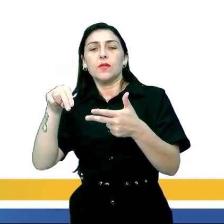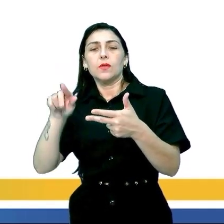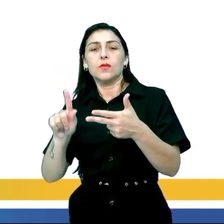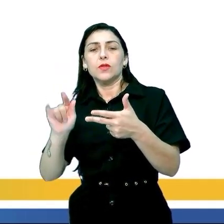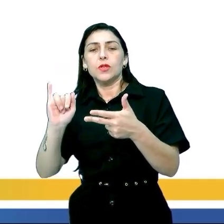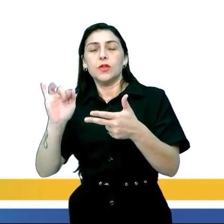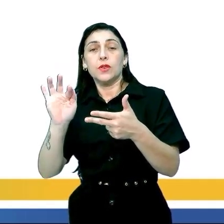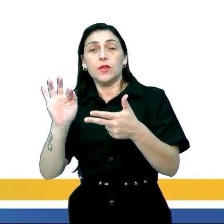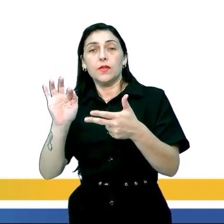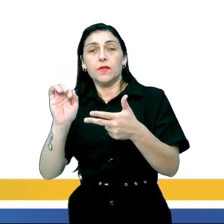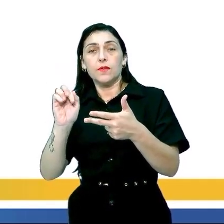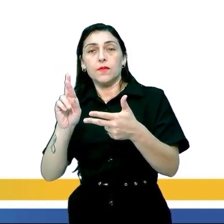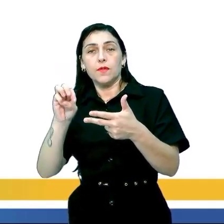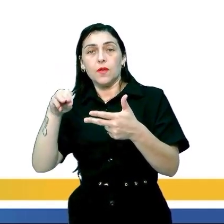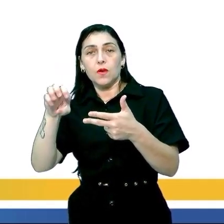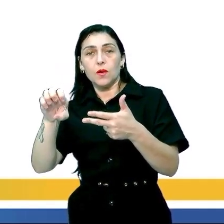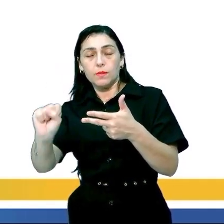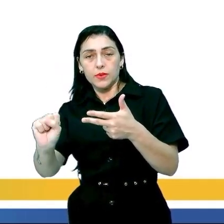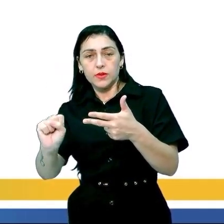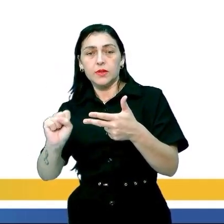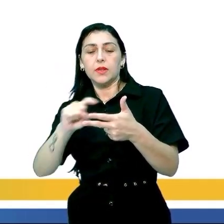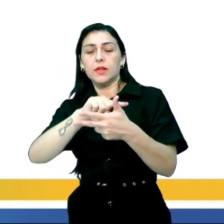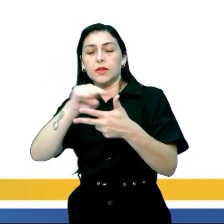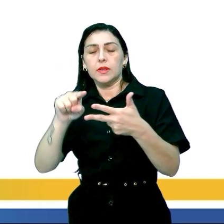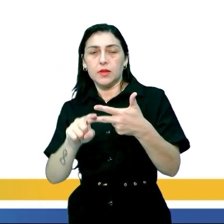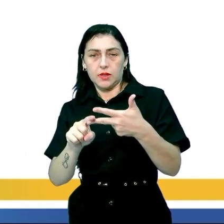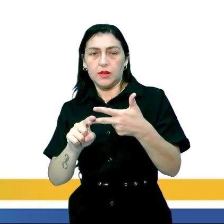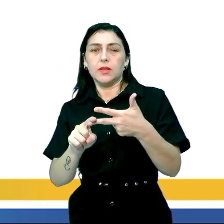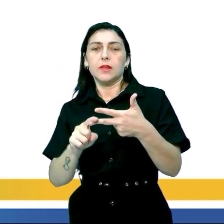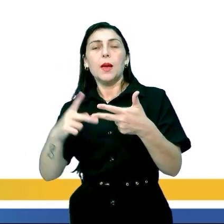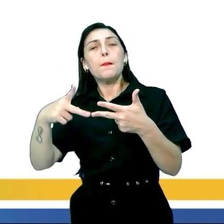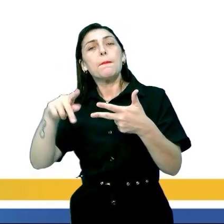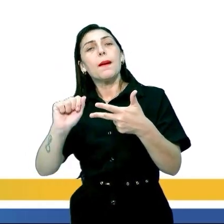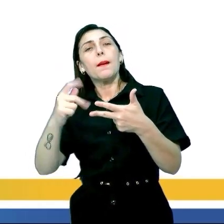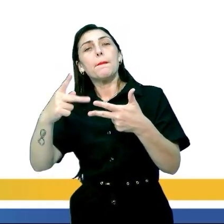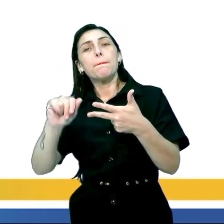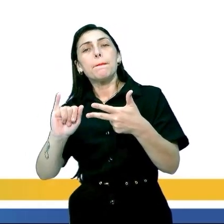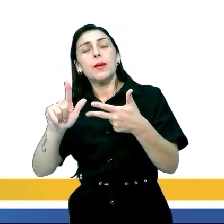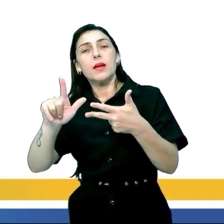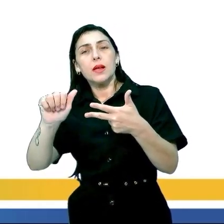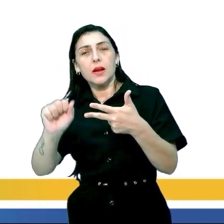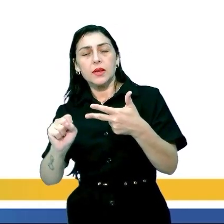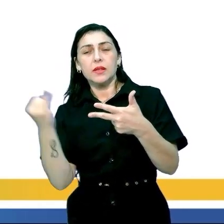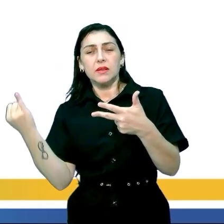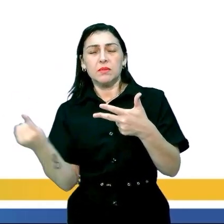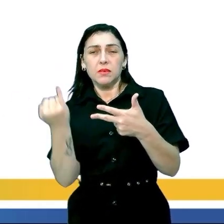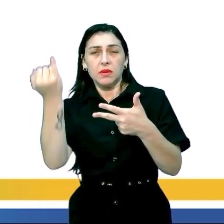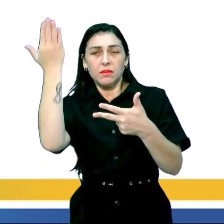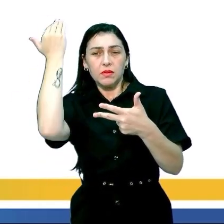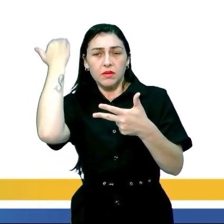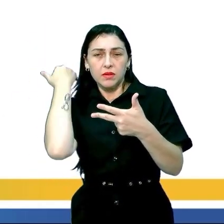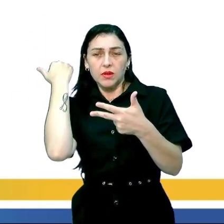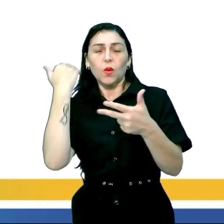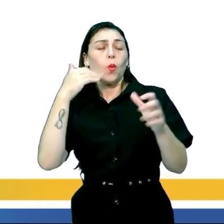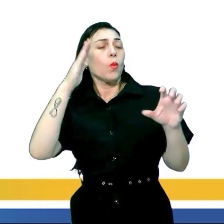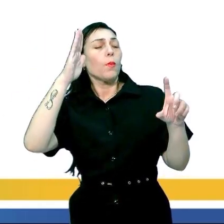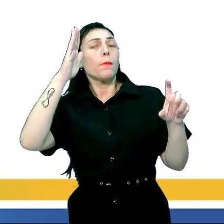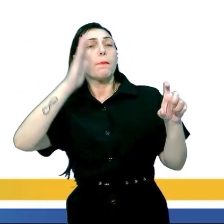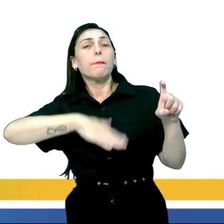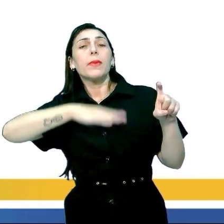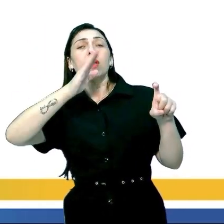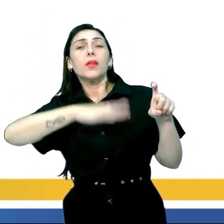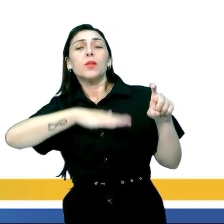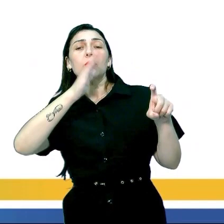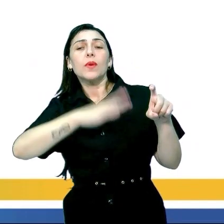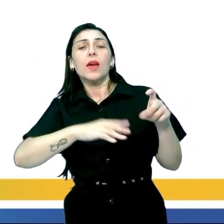fungiformes. Então essas aí são as papilas. Olha só que interessante, pessoal. Antigamente, eles acreditavam que as